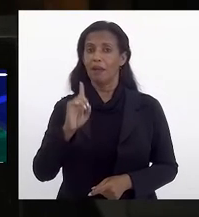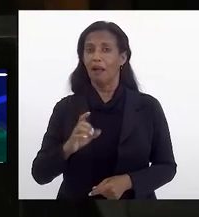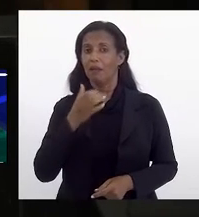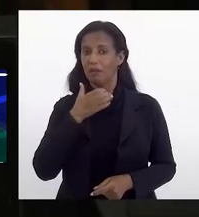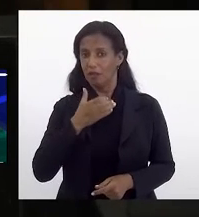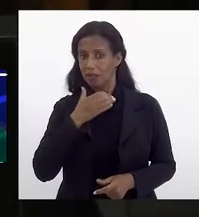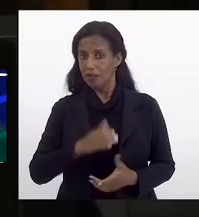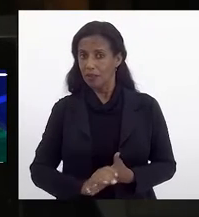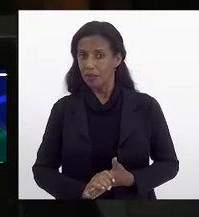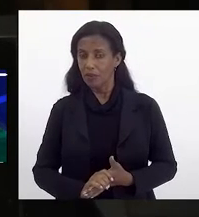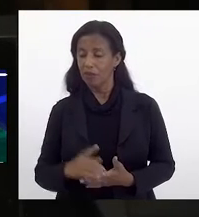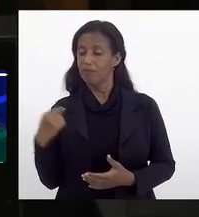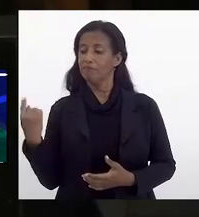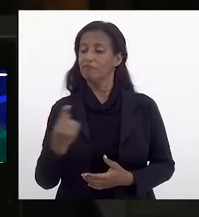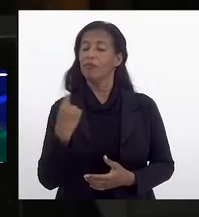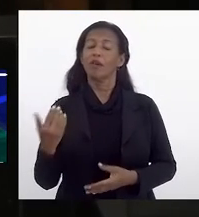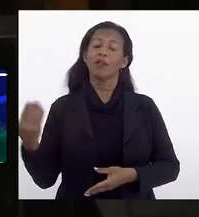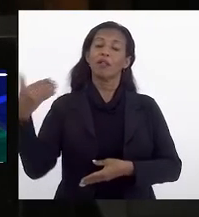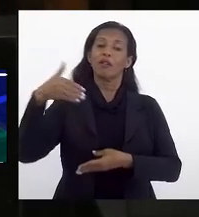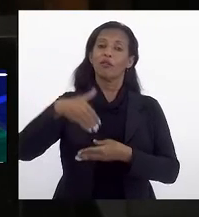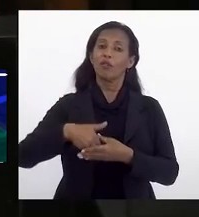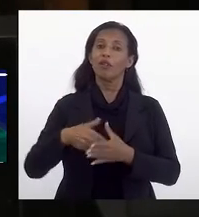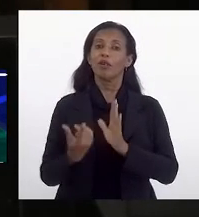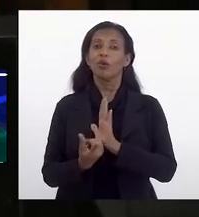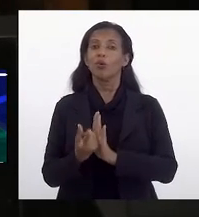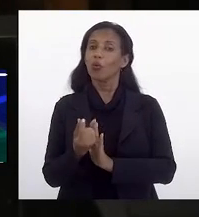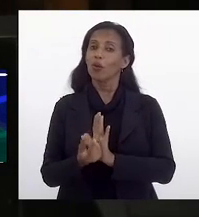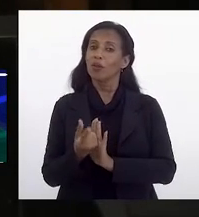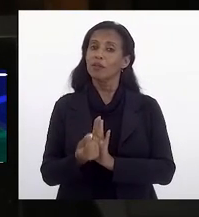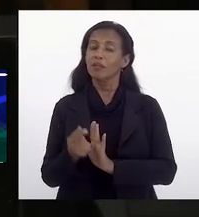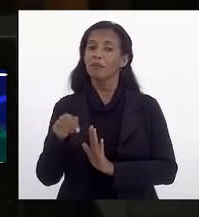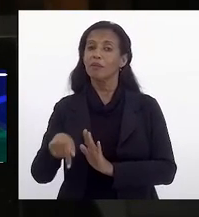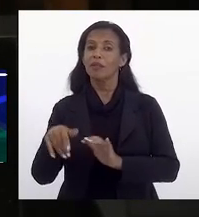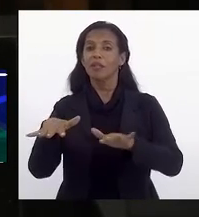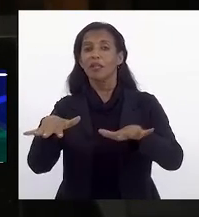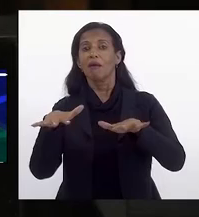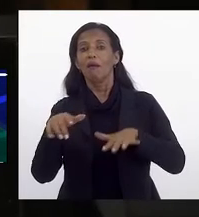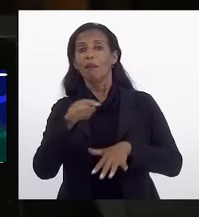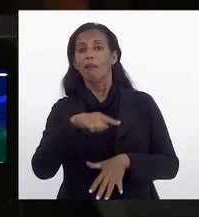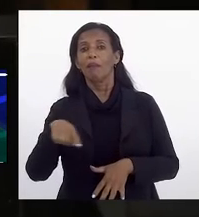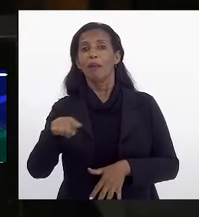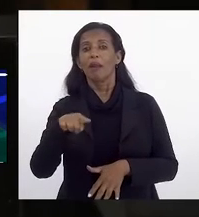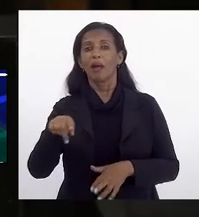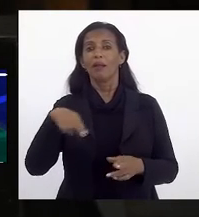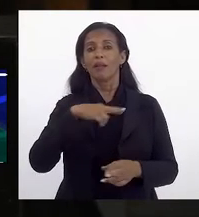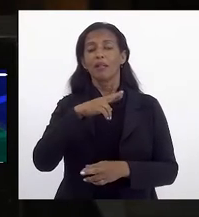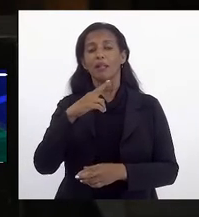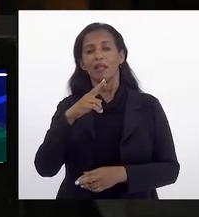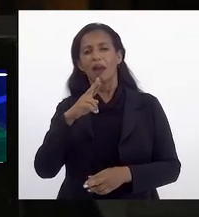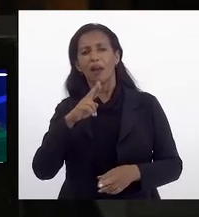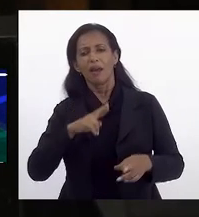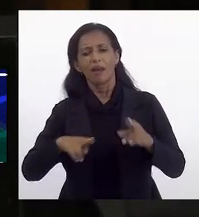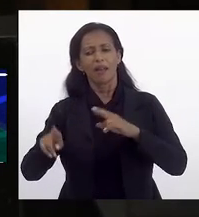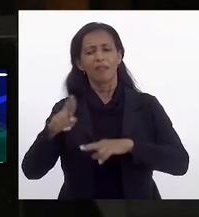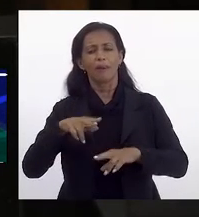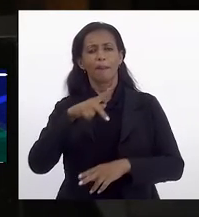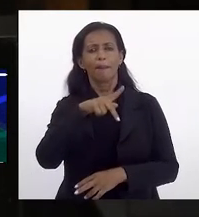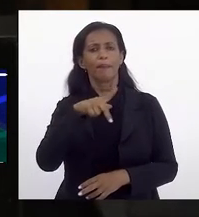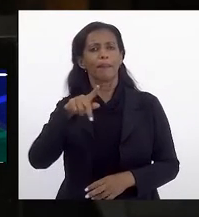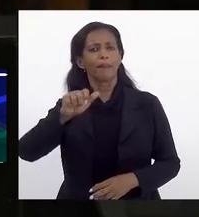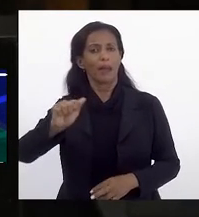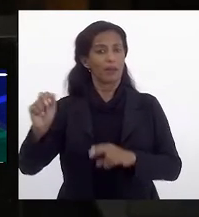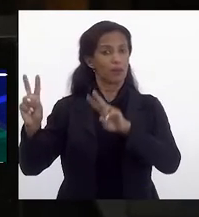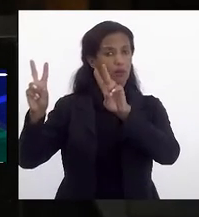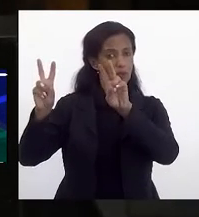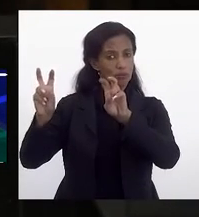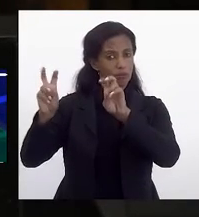dezembro, estaremos votando o orçamento aqui em plenário e a revisão do PPA. Então, acho que o tema